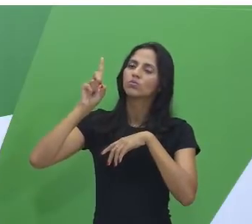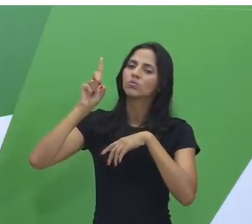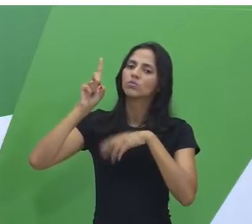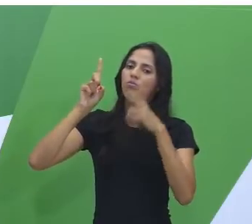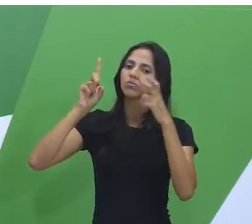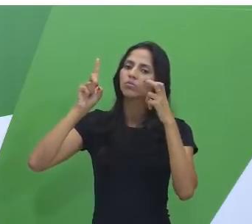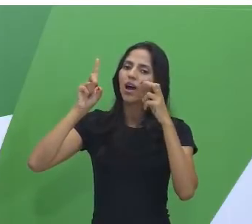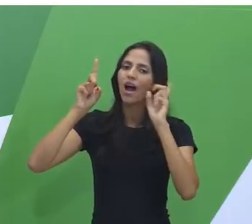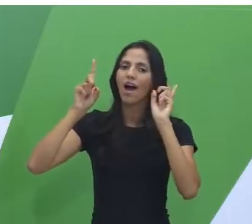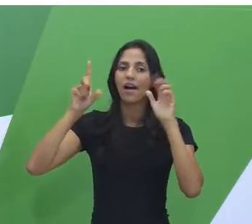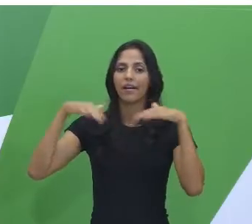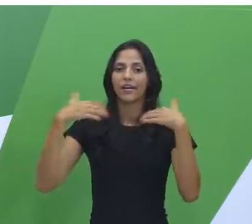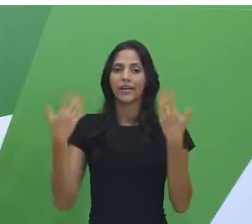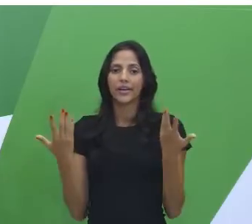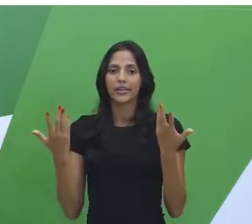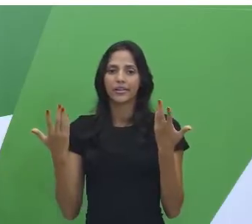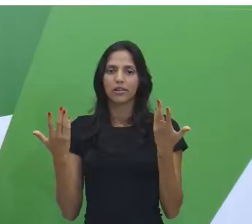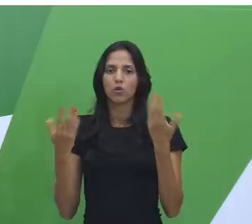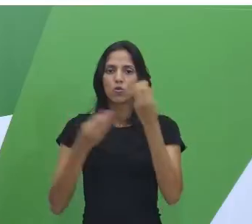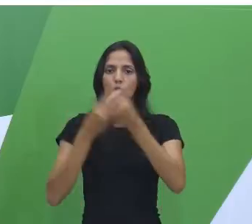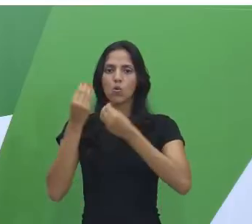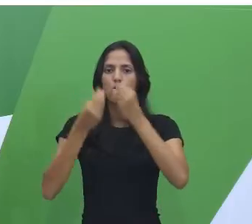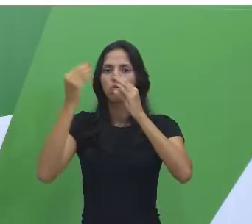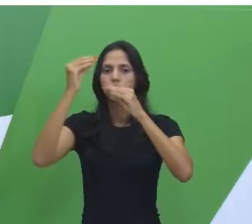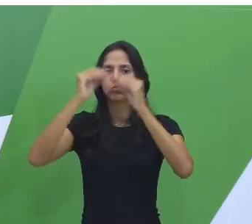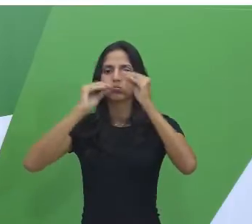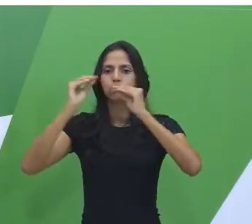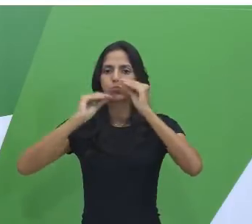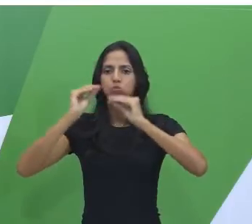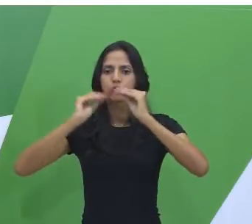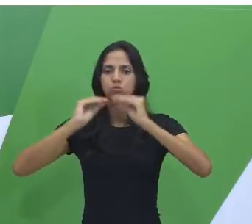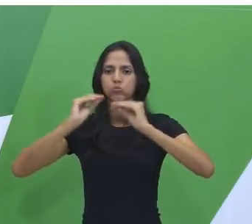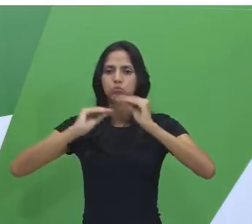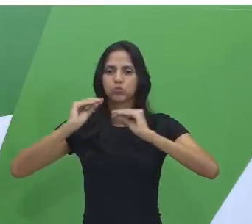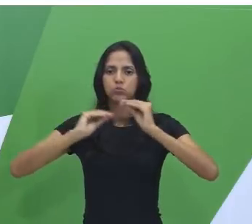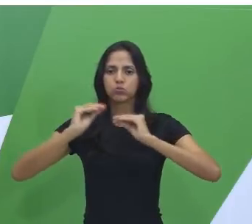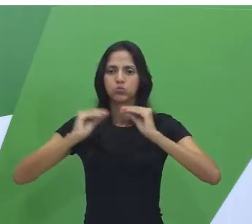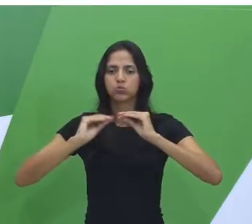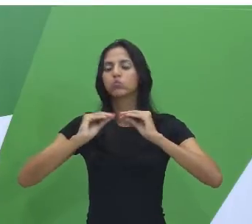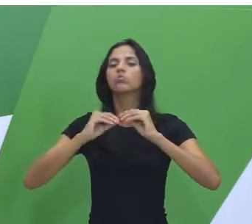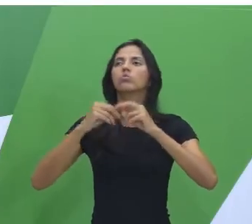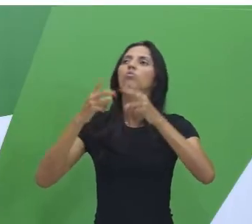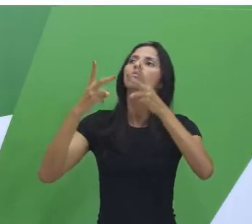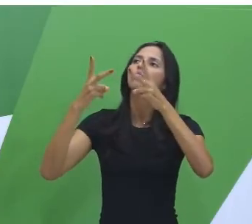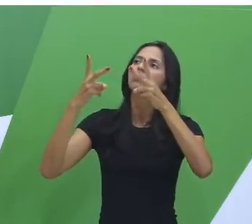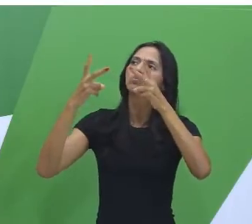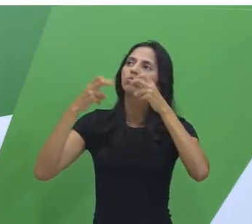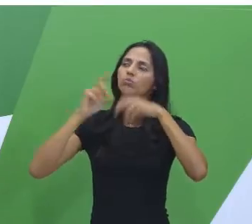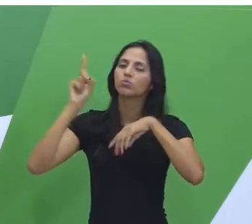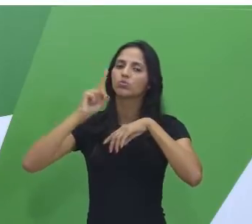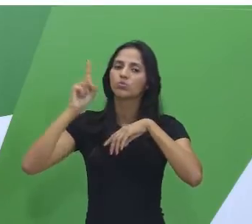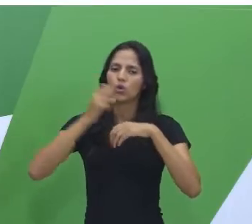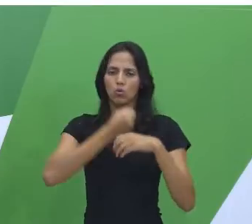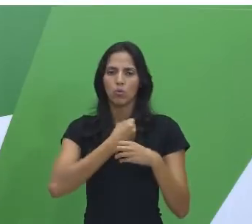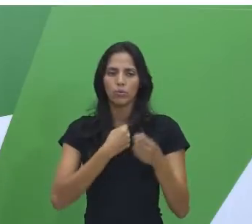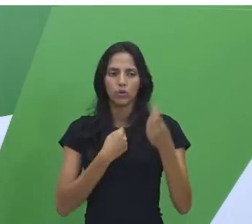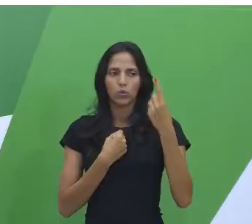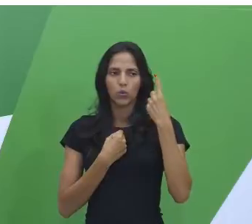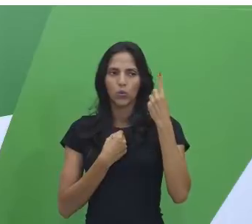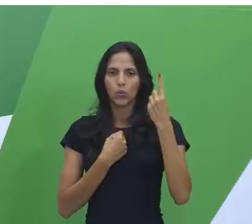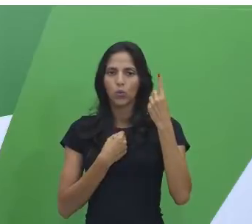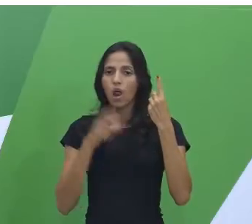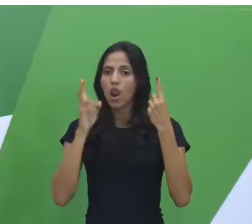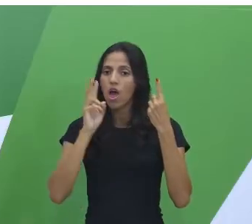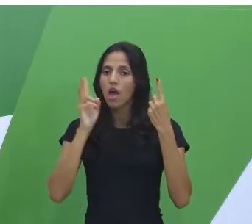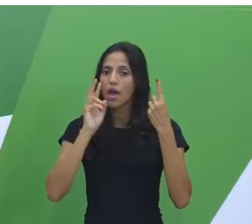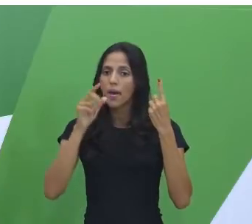de um determinado ângulo é a razão entre 1 sobre o cosseno. Observe a questão do 1. De onde veio a estrutura